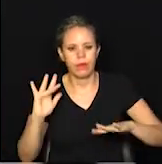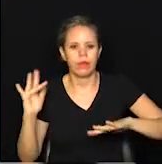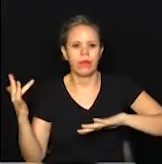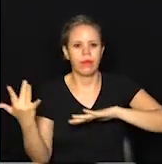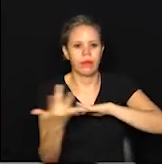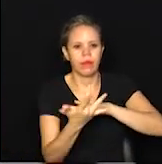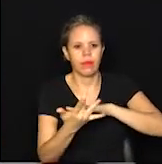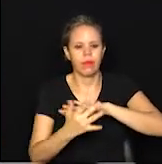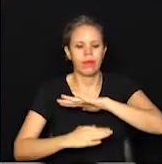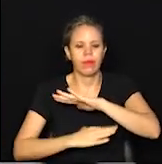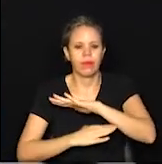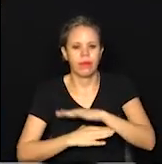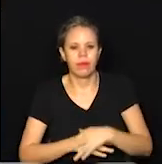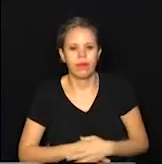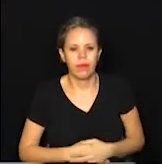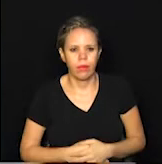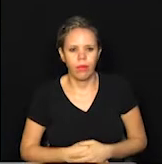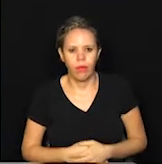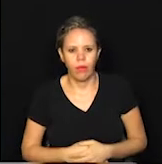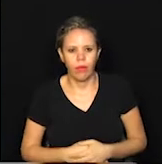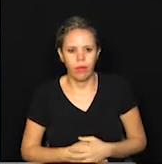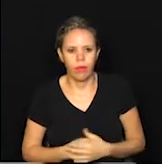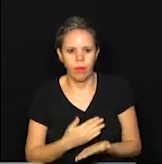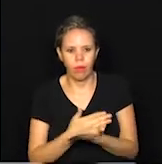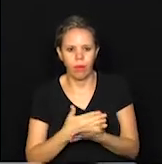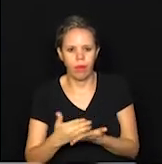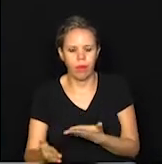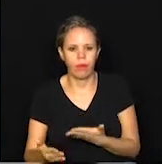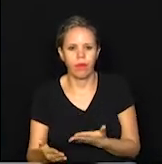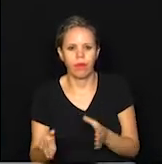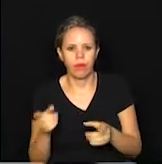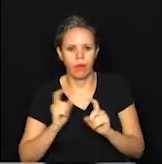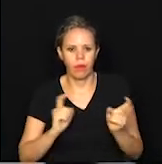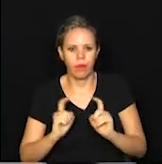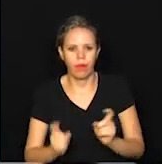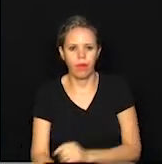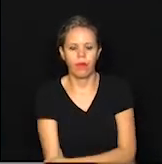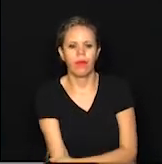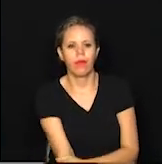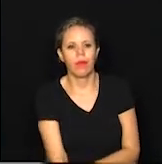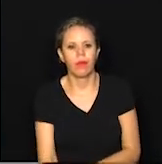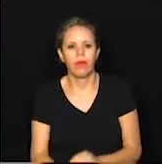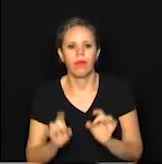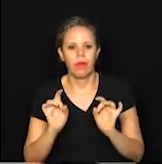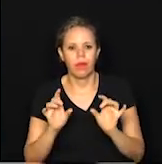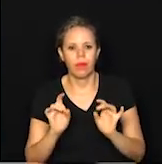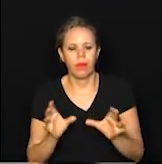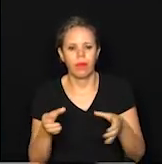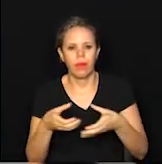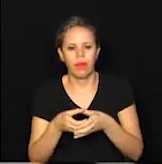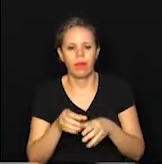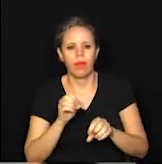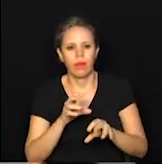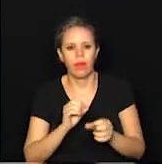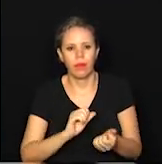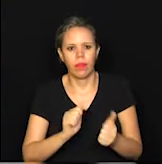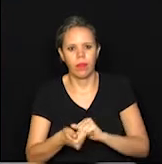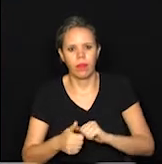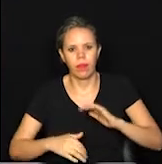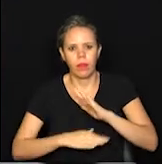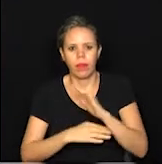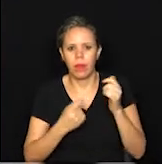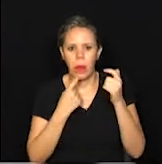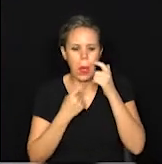da Câmara de Campinas. Nós estamos iniciando aqui uma reunião ordinária da Comissão de Educação e Esporte da Câmara Municipal